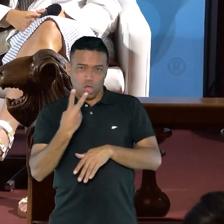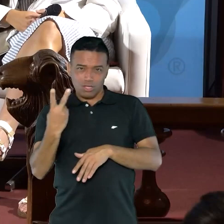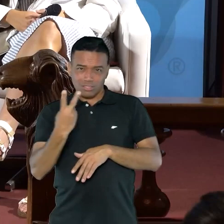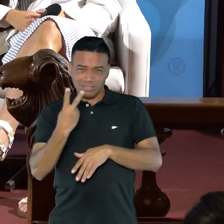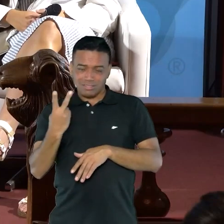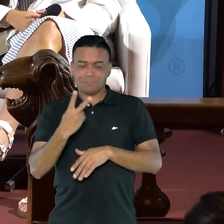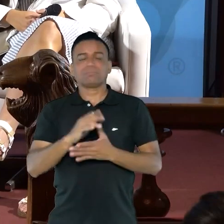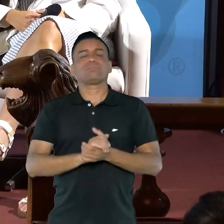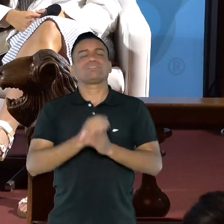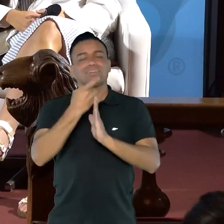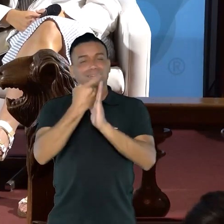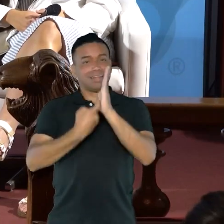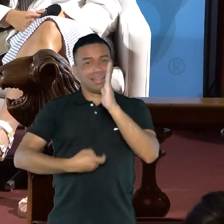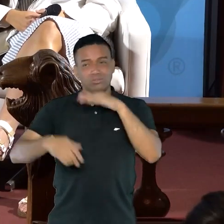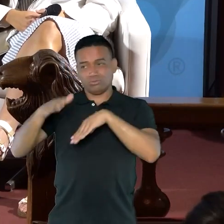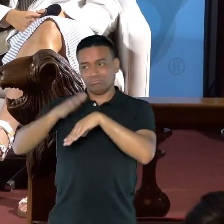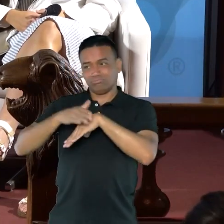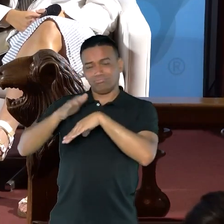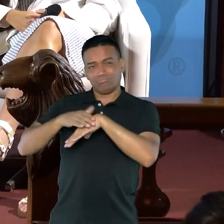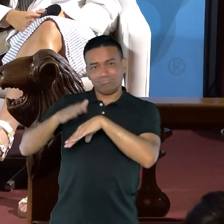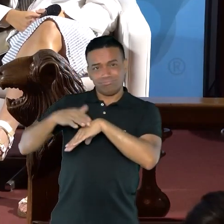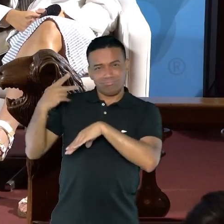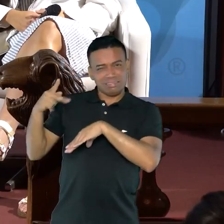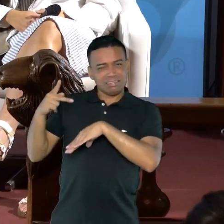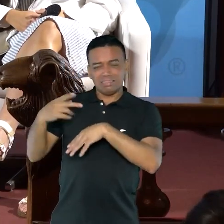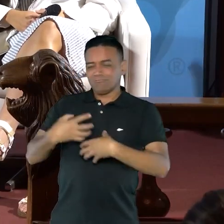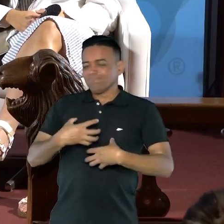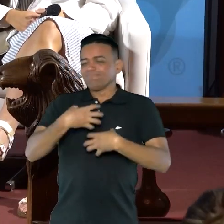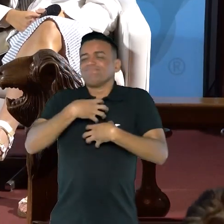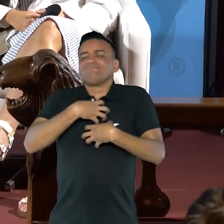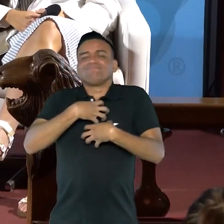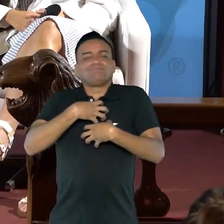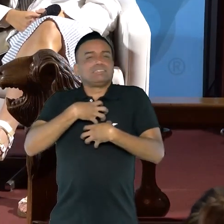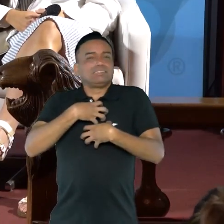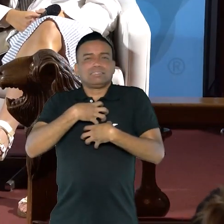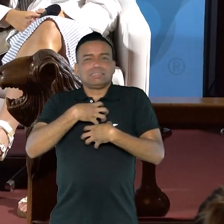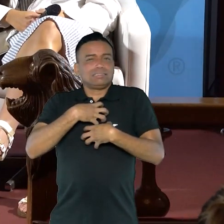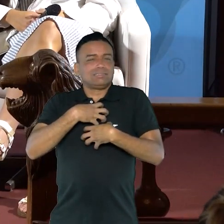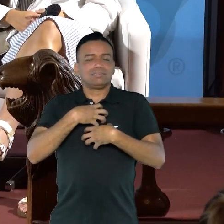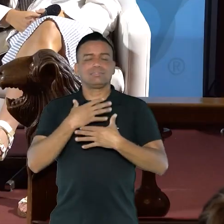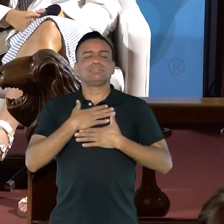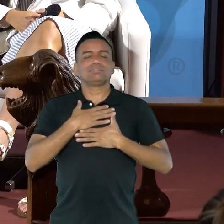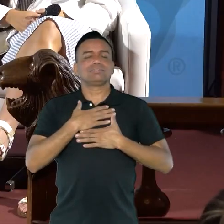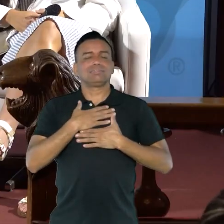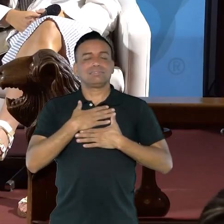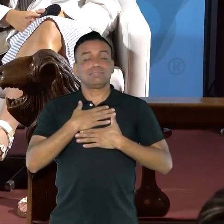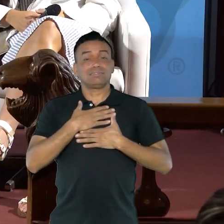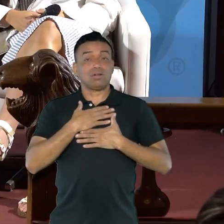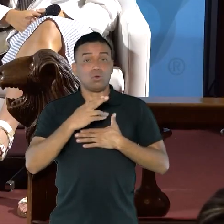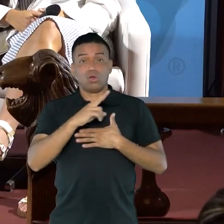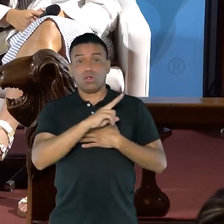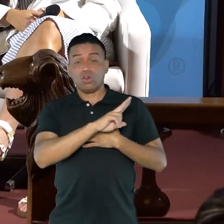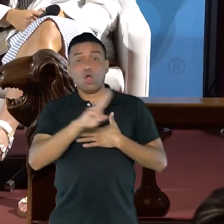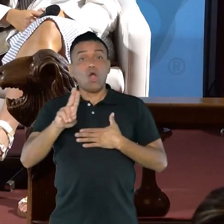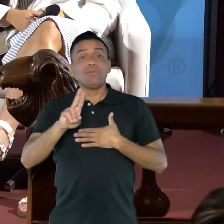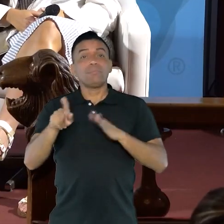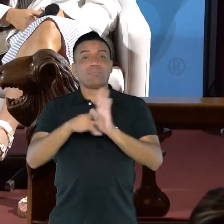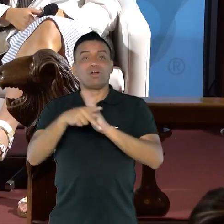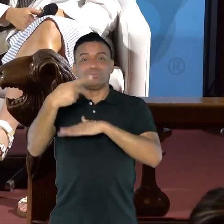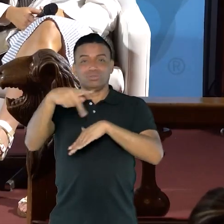um texto seu, um escrito que me tocou muito profundamente, que dá nome ao